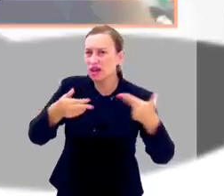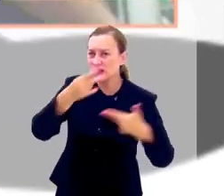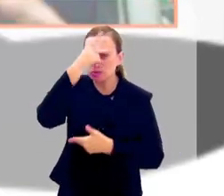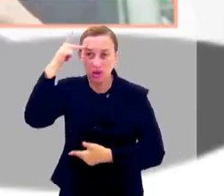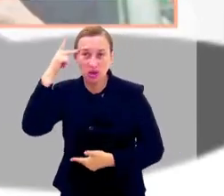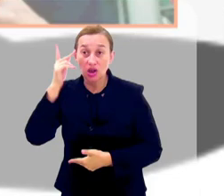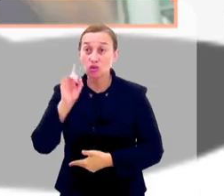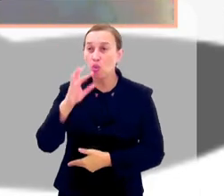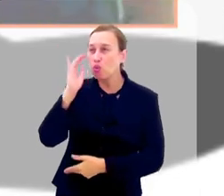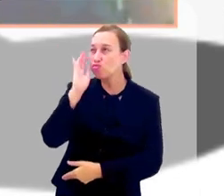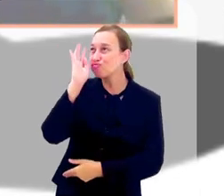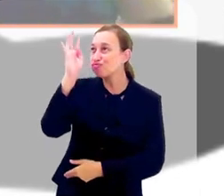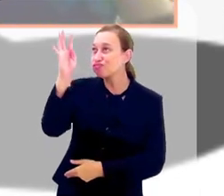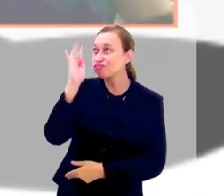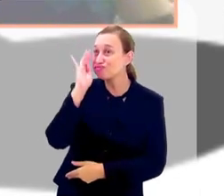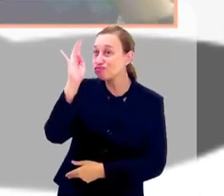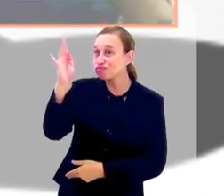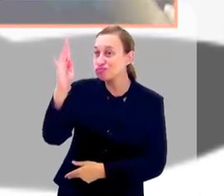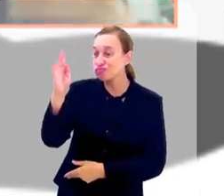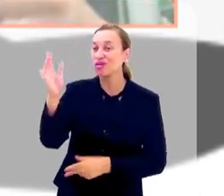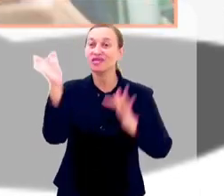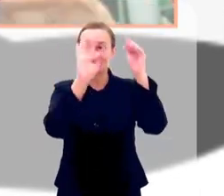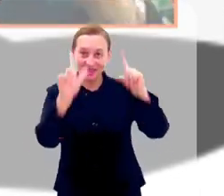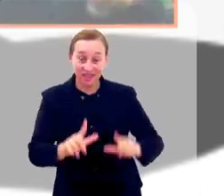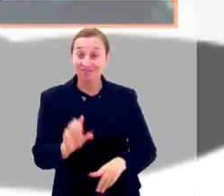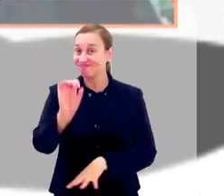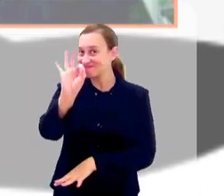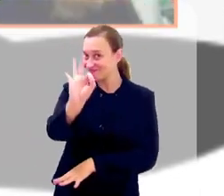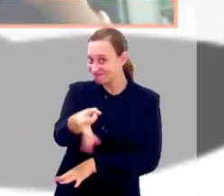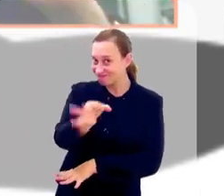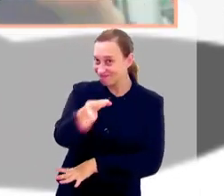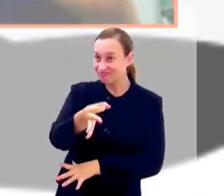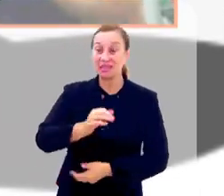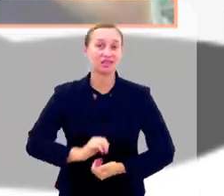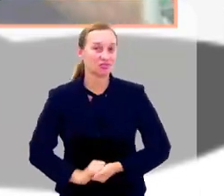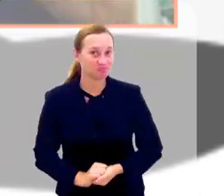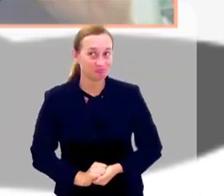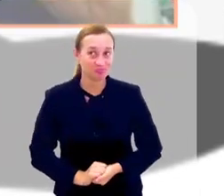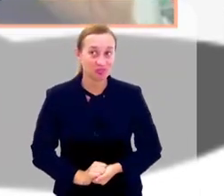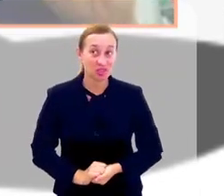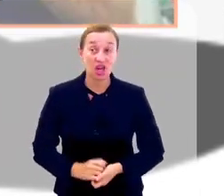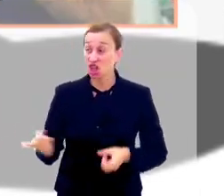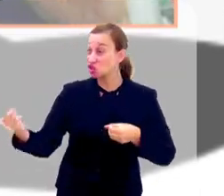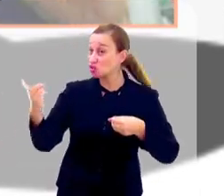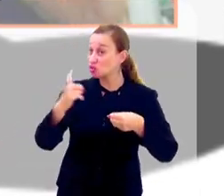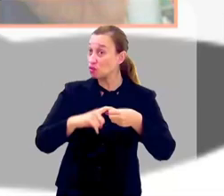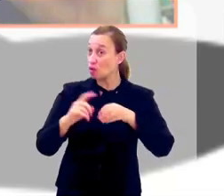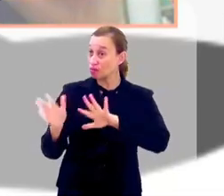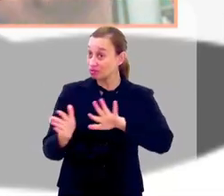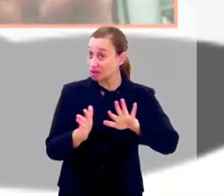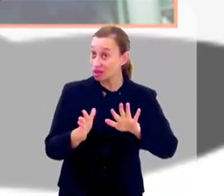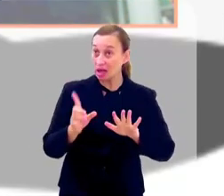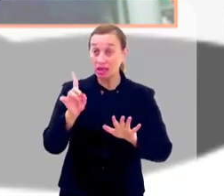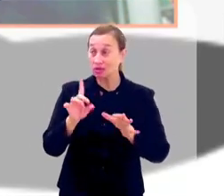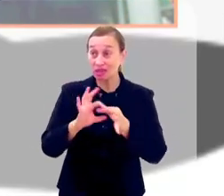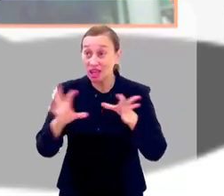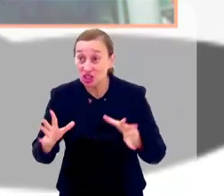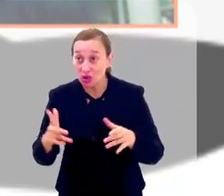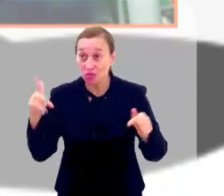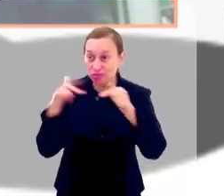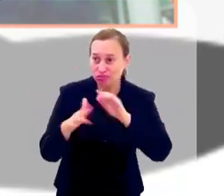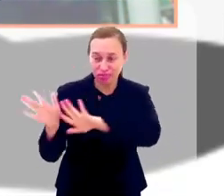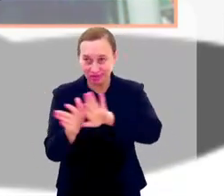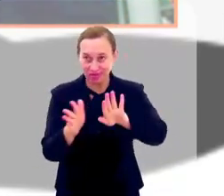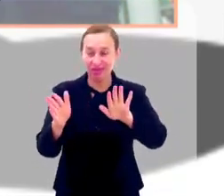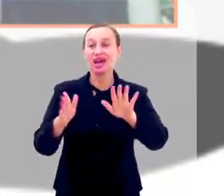muita gente. Pelo menos da ilusão da felicidade. Exatamente. Gente, volta nesse ponto, por favor, não me